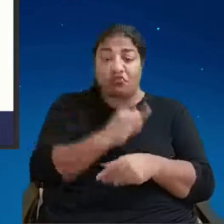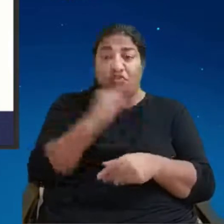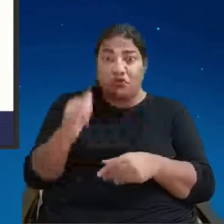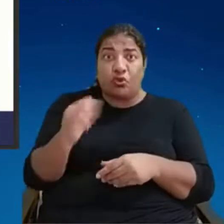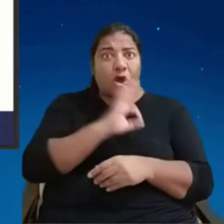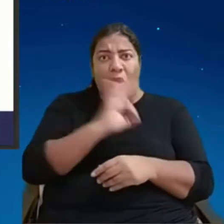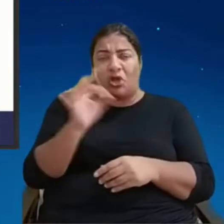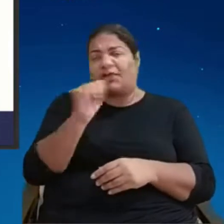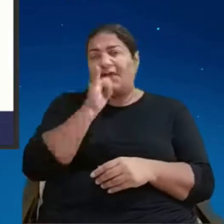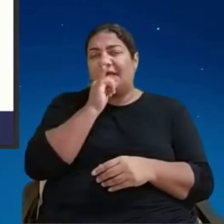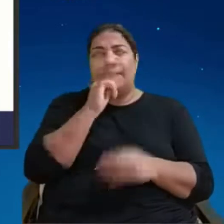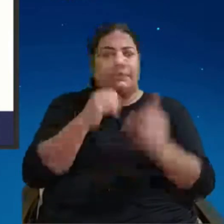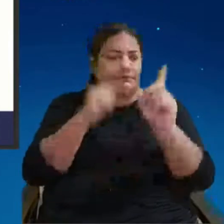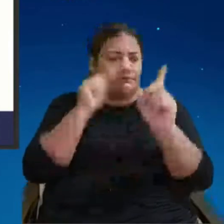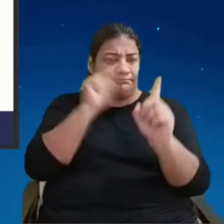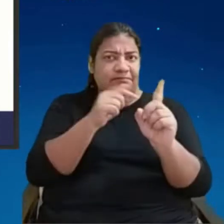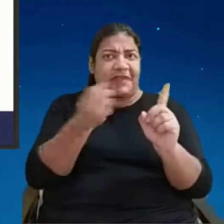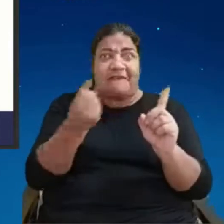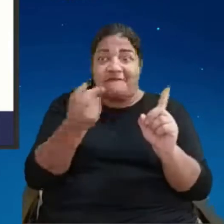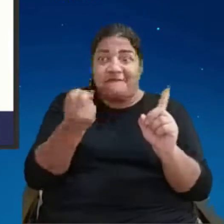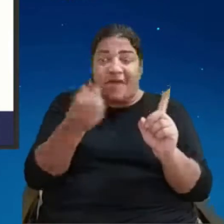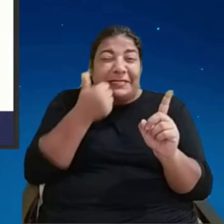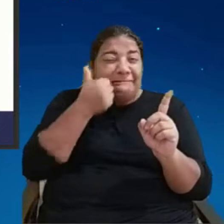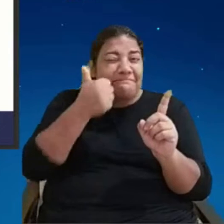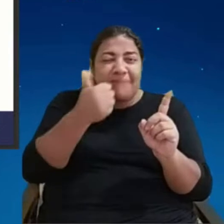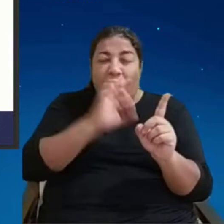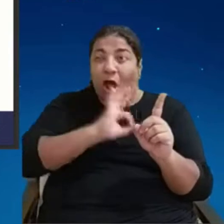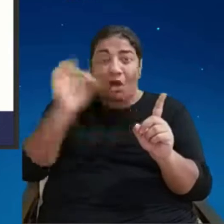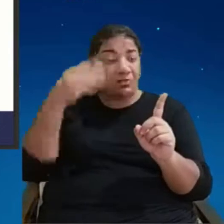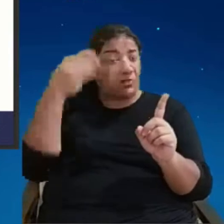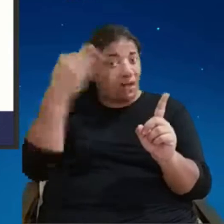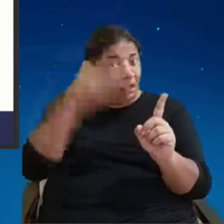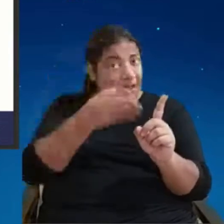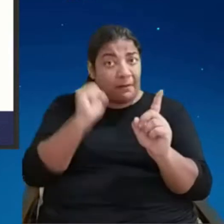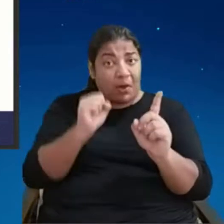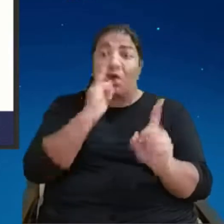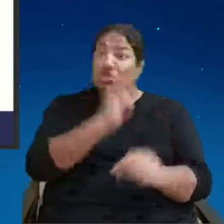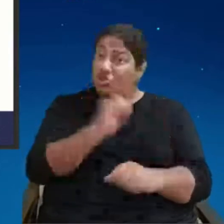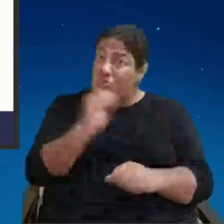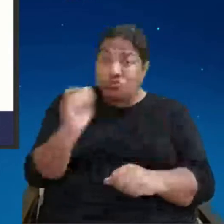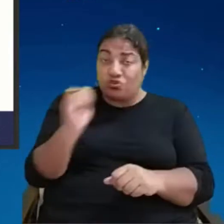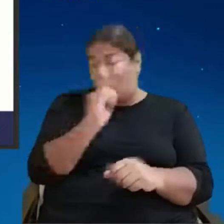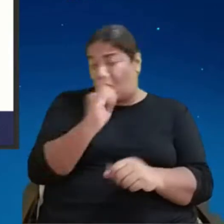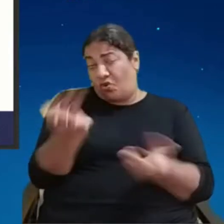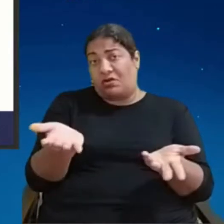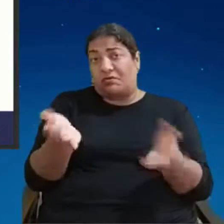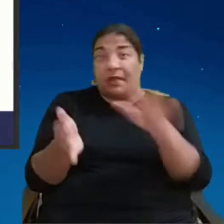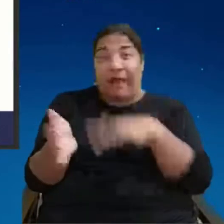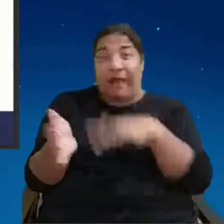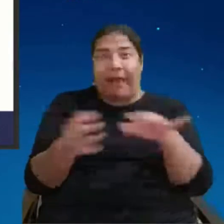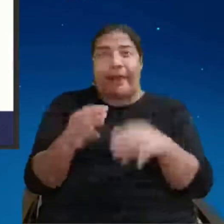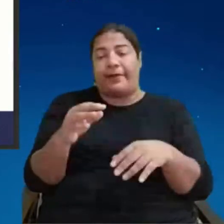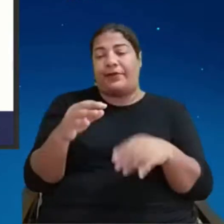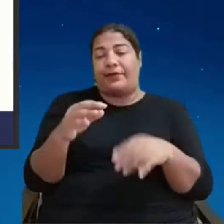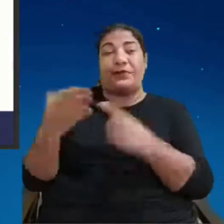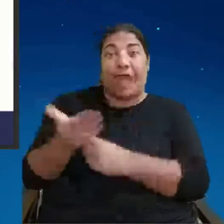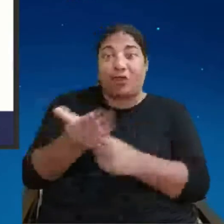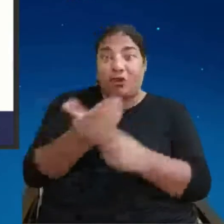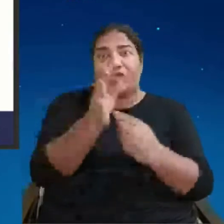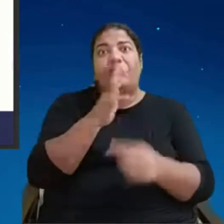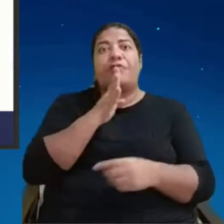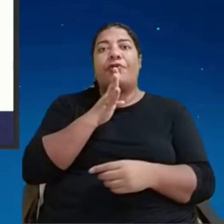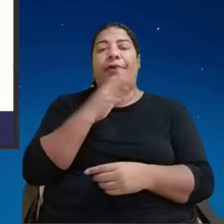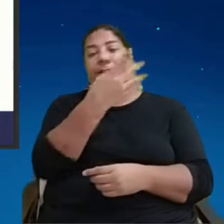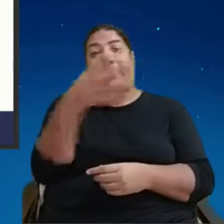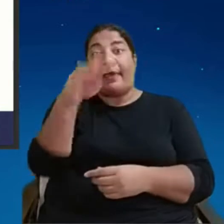eu tenho uma pessoa espetacular na área de tecnologia que sabe muito Excel, que sabe muito sobre